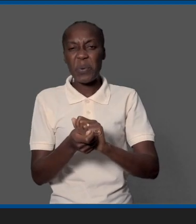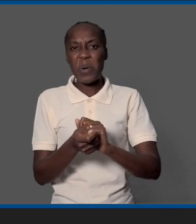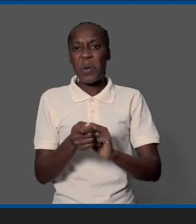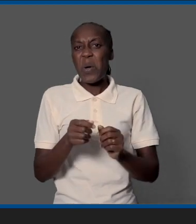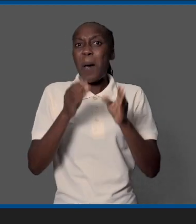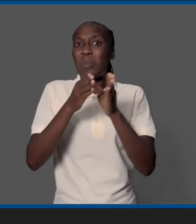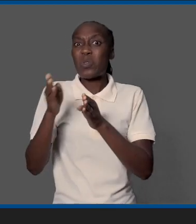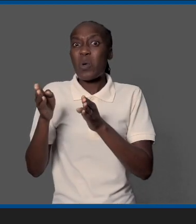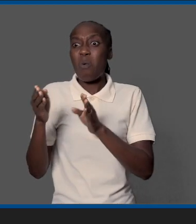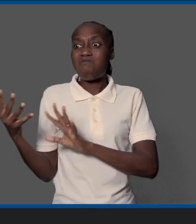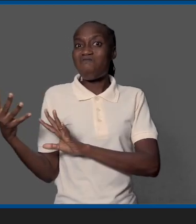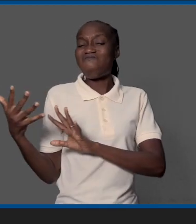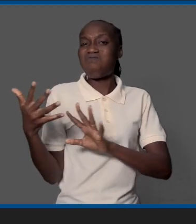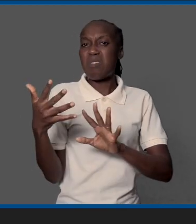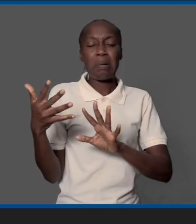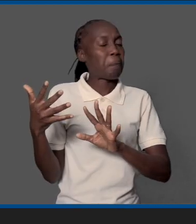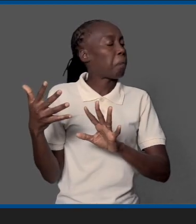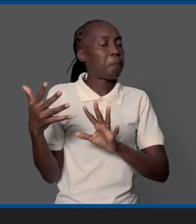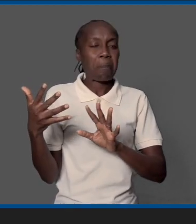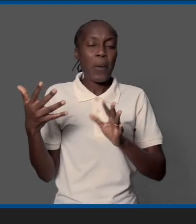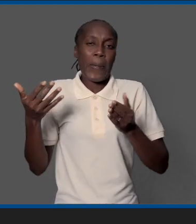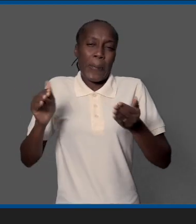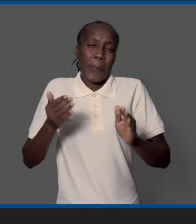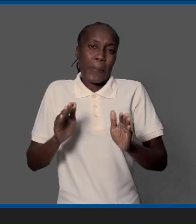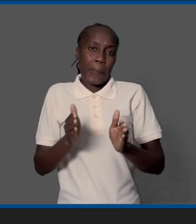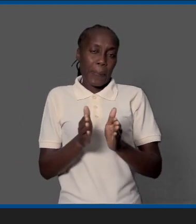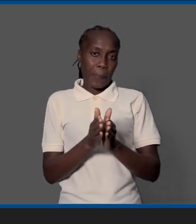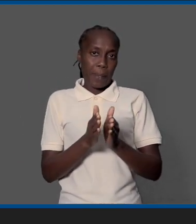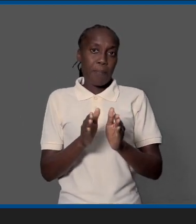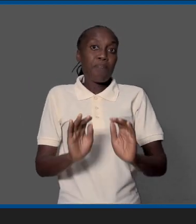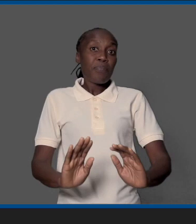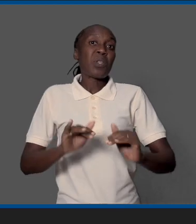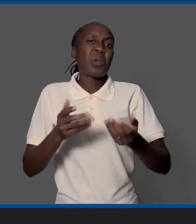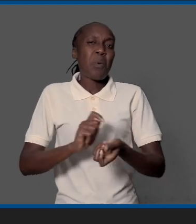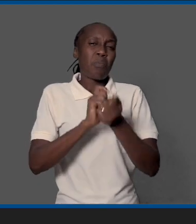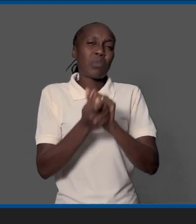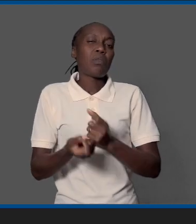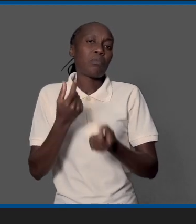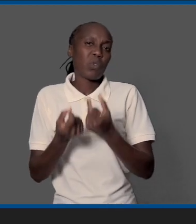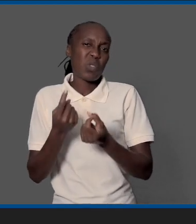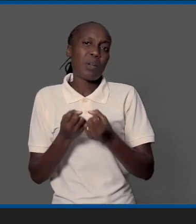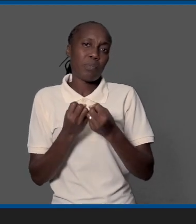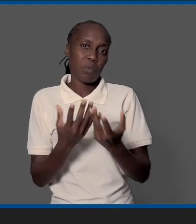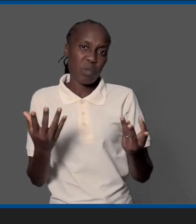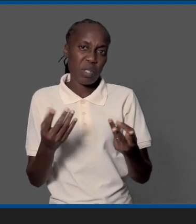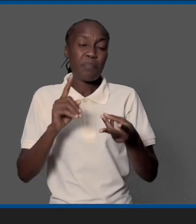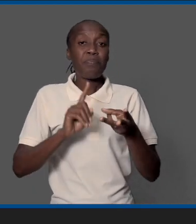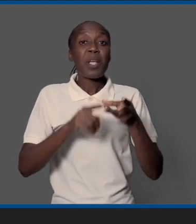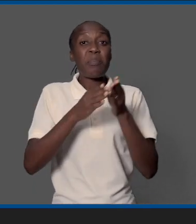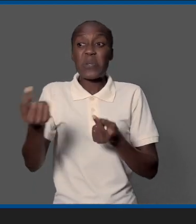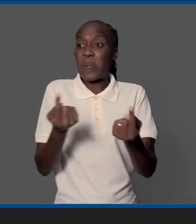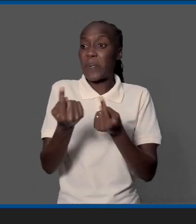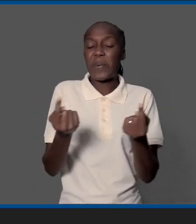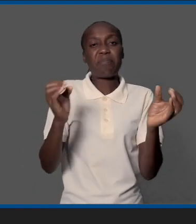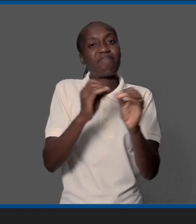coisa mesmo. A clientela baixou muito. Acho que isso faz com que as pessoas fiquem mais em casa e evitam